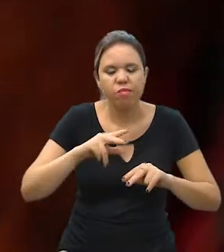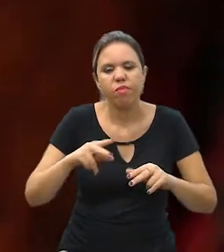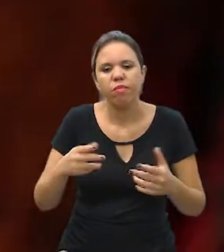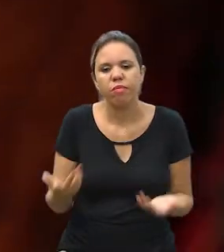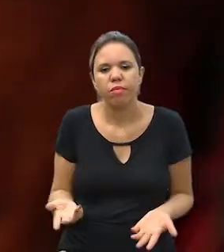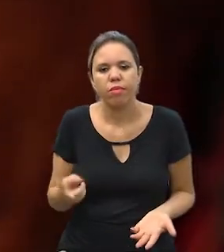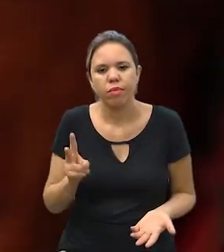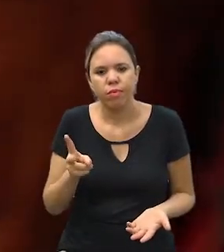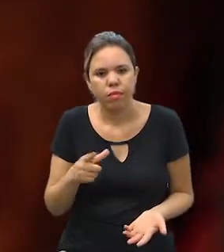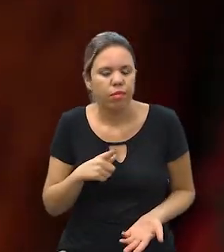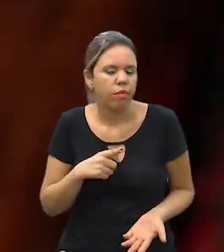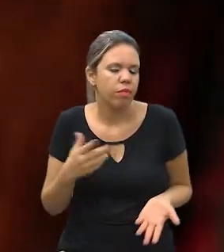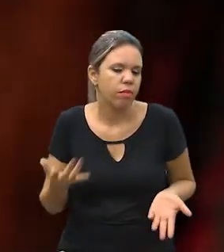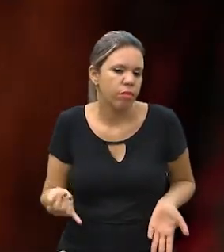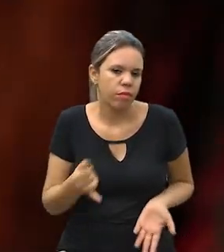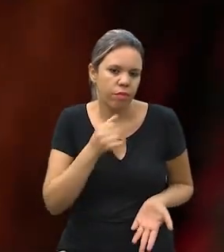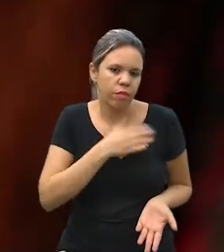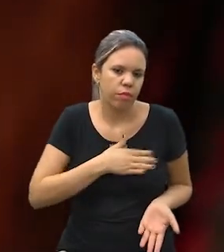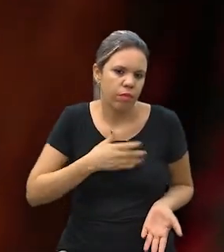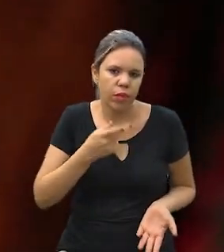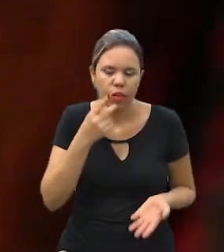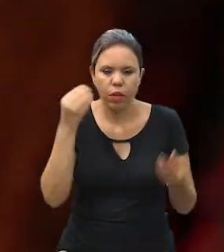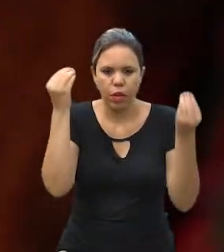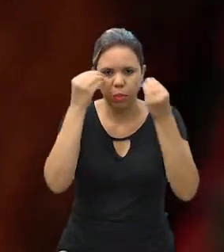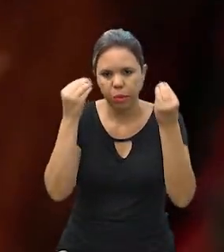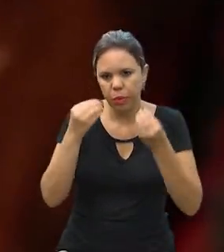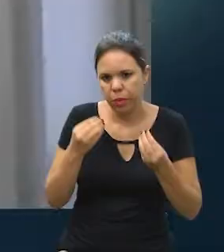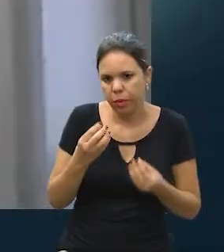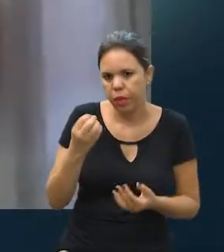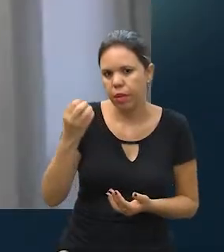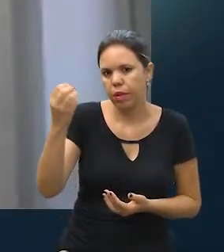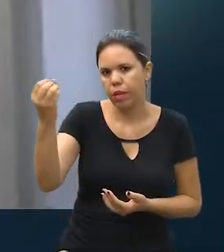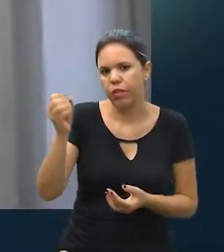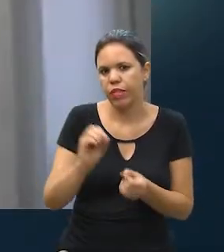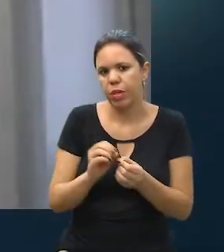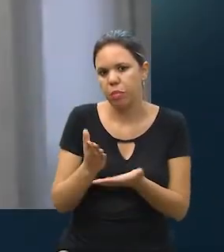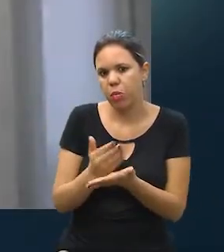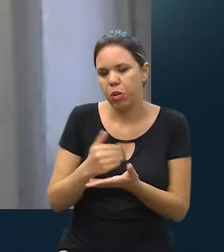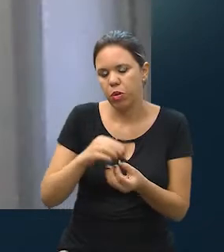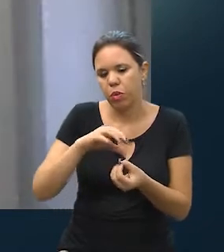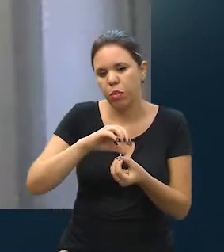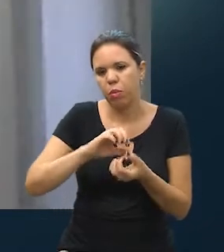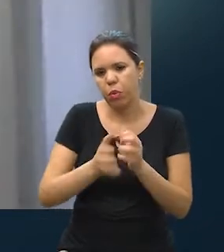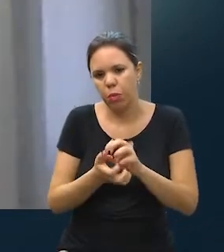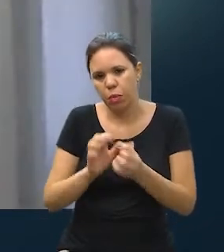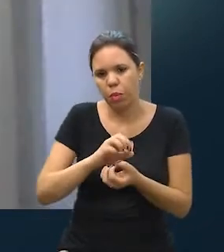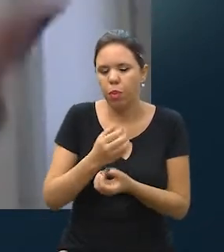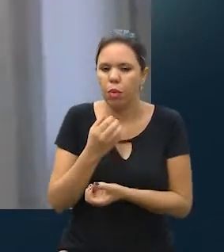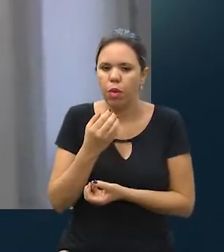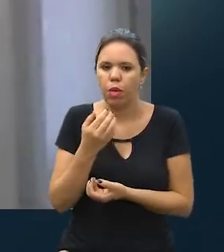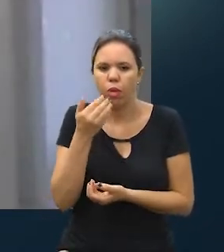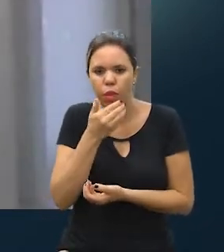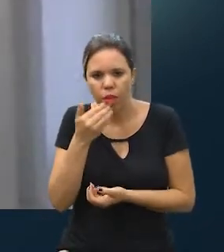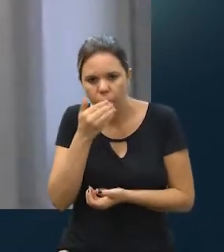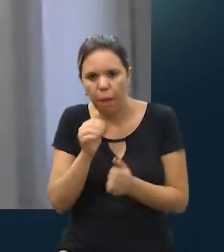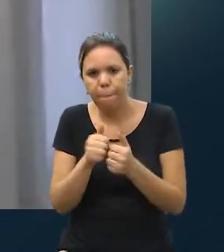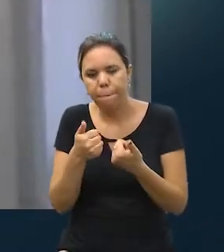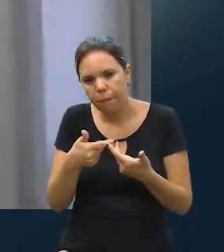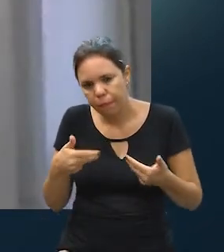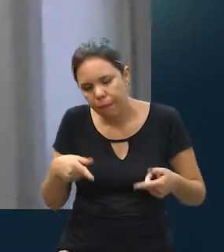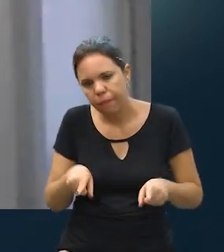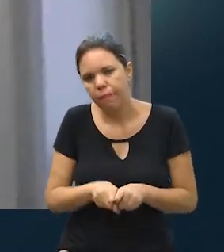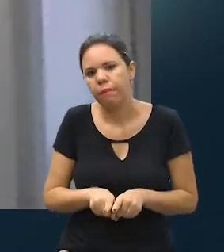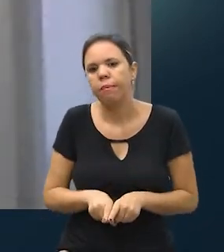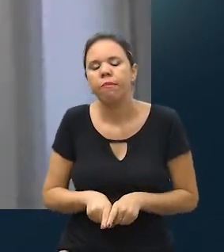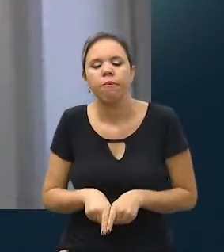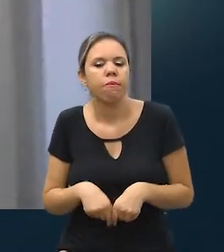falei, eu sempre gostei de maquiagem, de viagem, de fazer bolo, de fazer brigadeiro, pão. Então,